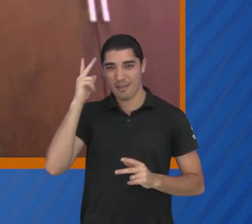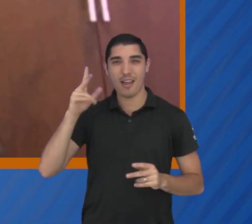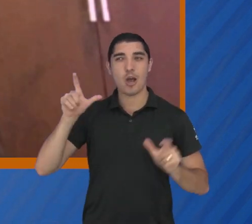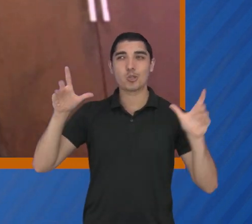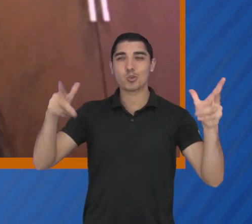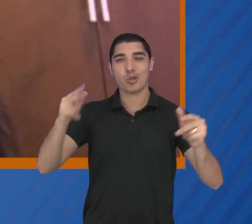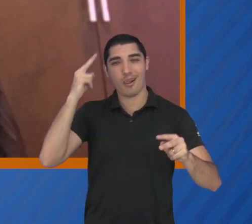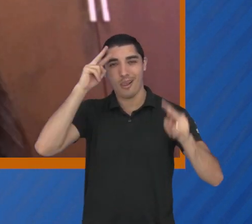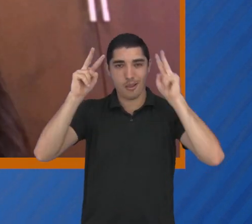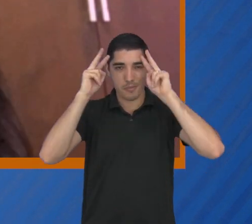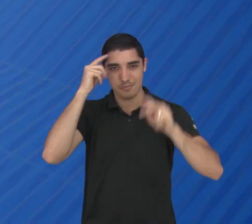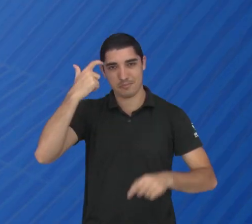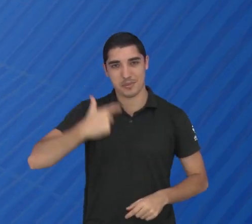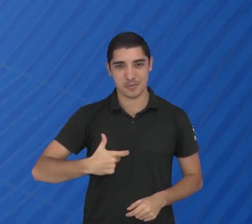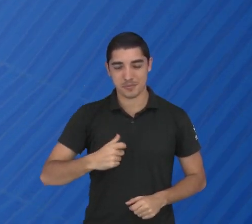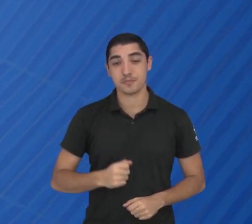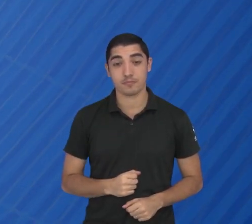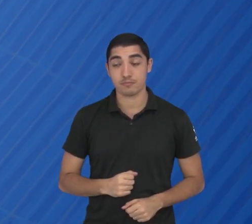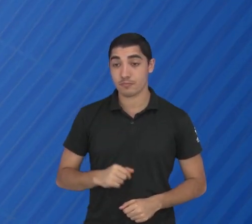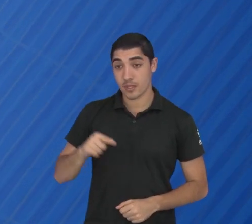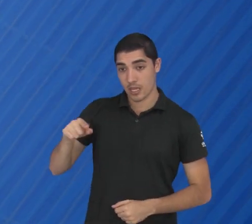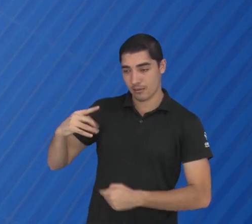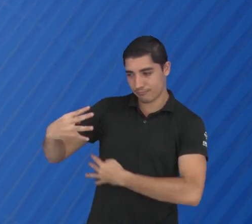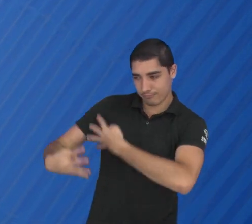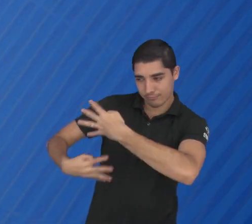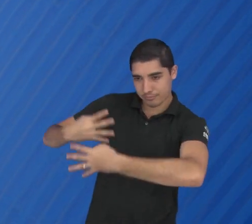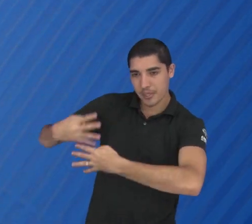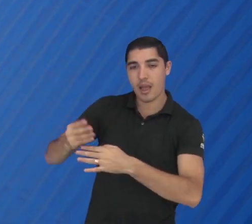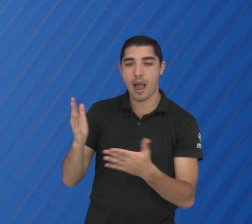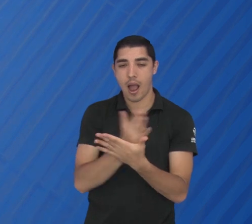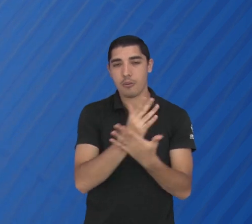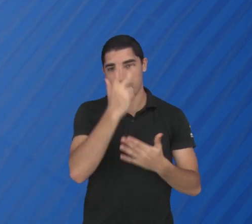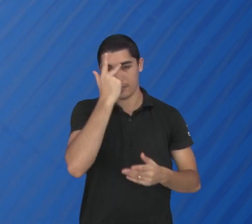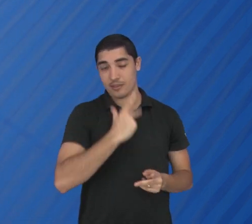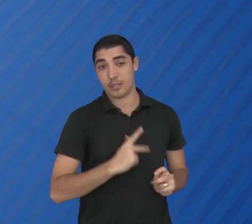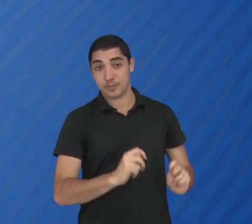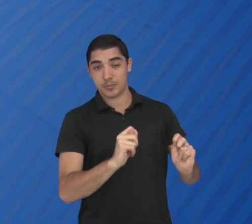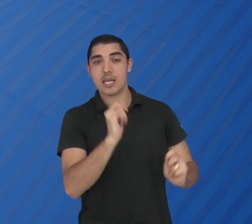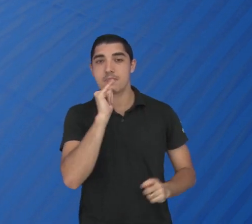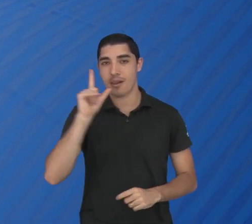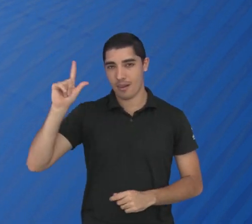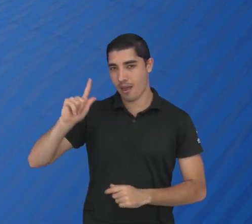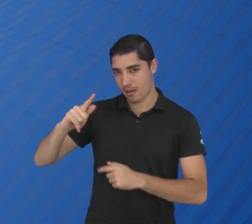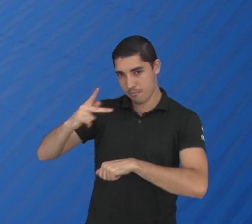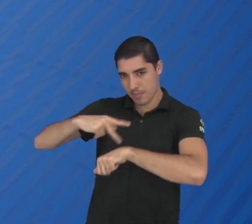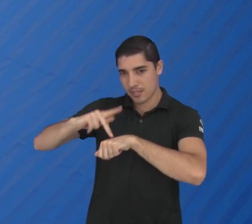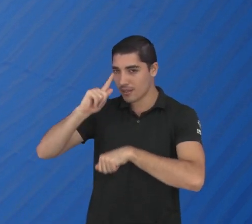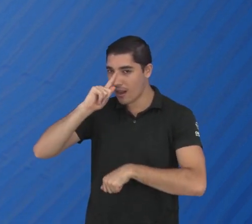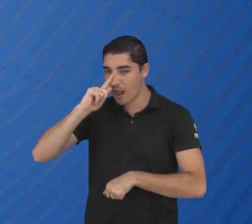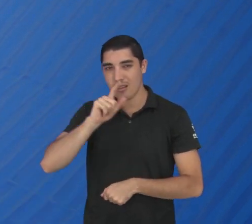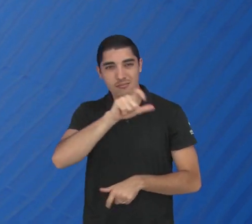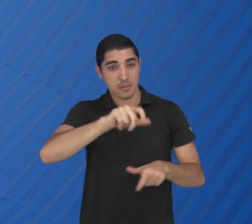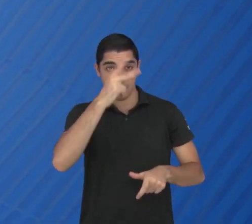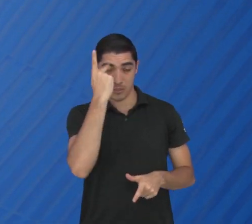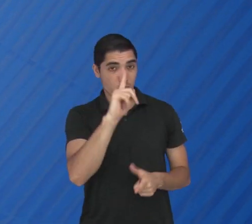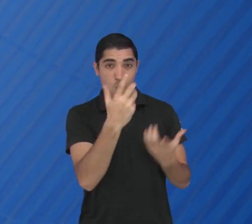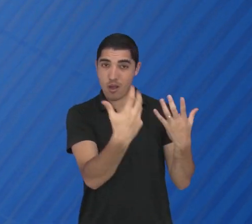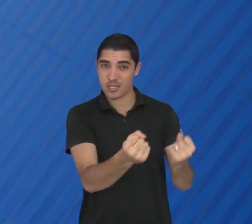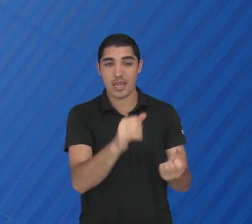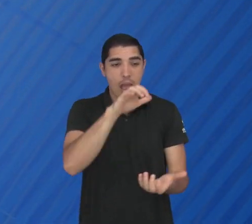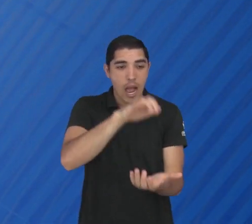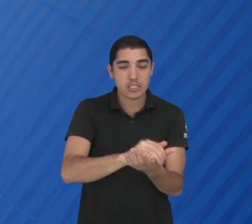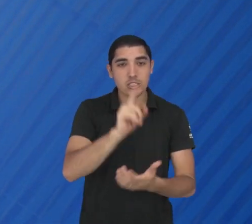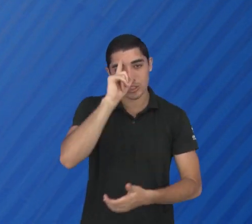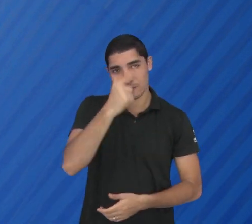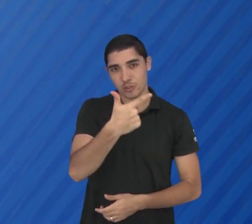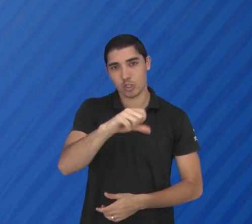Que todo mundo lembra de mim, né? Os anos bissextos também têm lá as suas superstições. Na Grécia, por exemplo, casais evitavam se